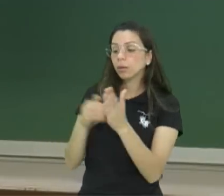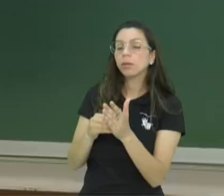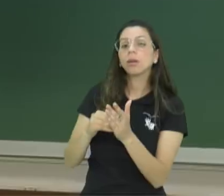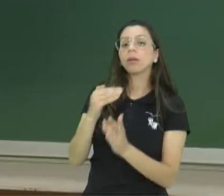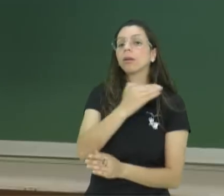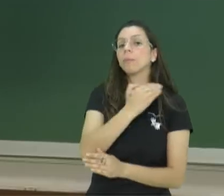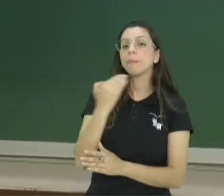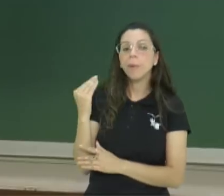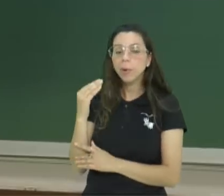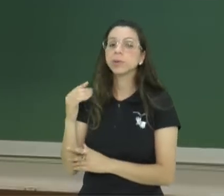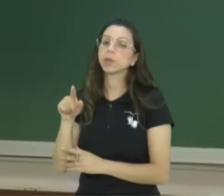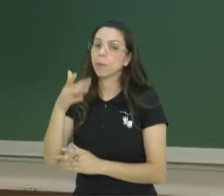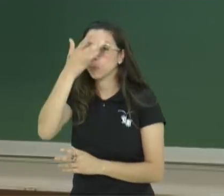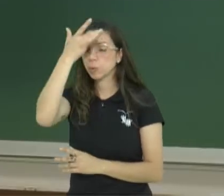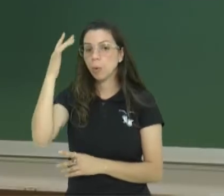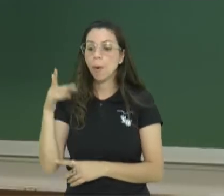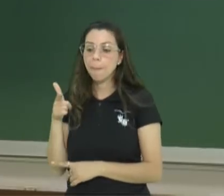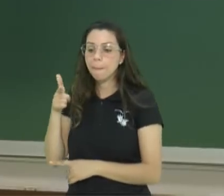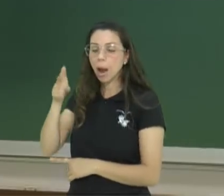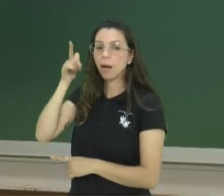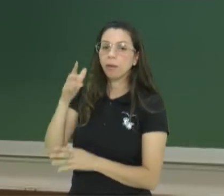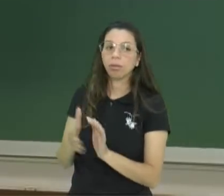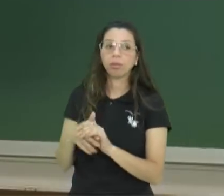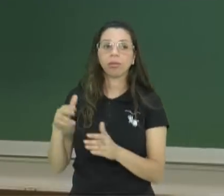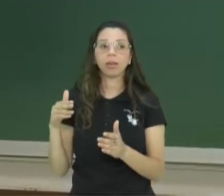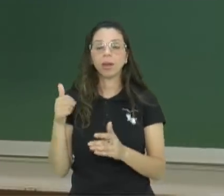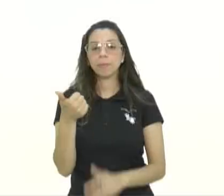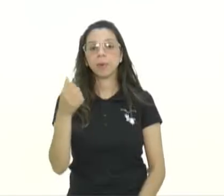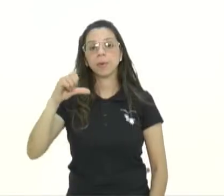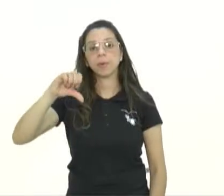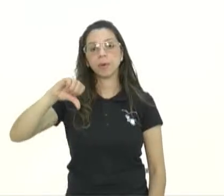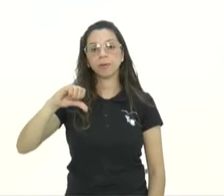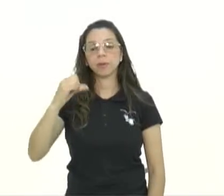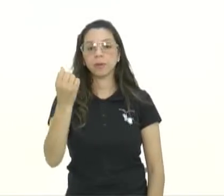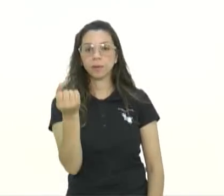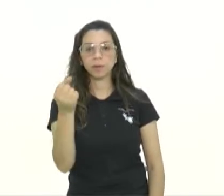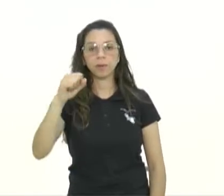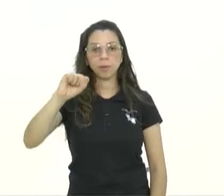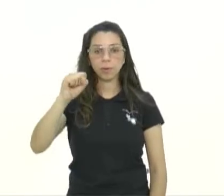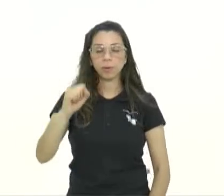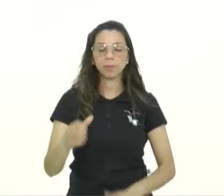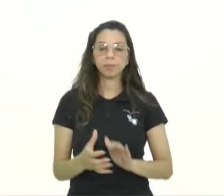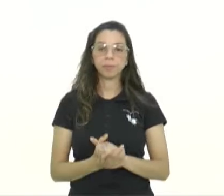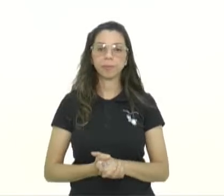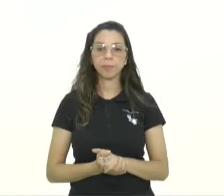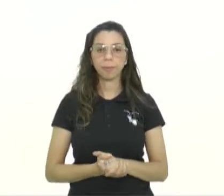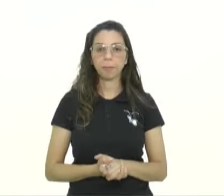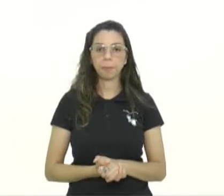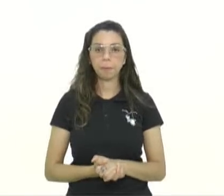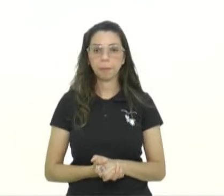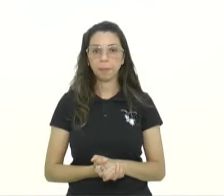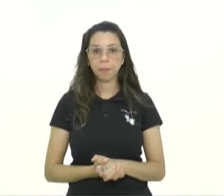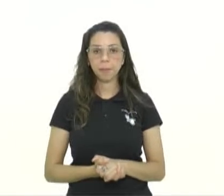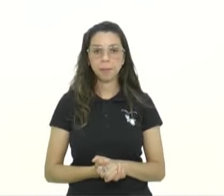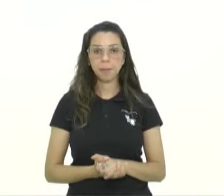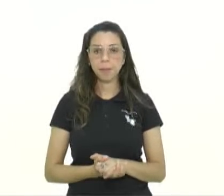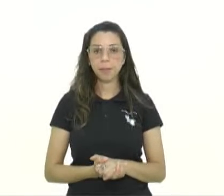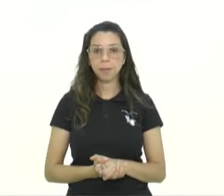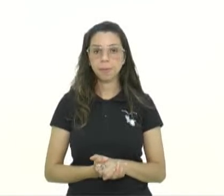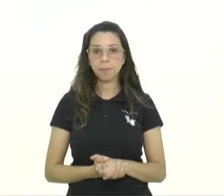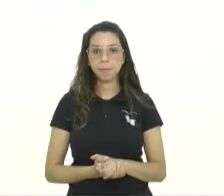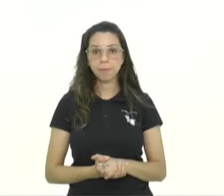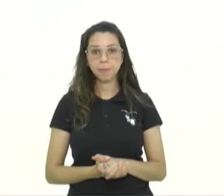1968. Ok? Continuando a leitura, his leadership was fundamental to the